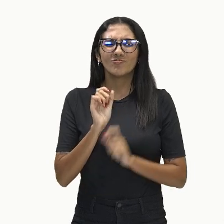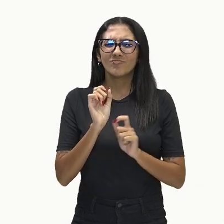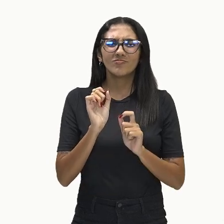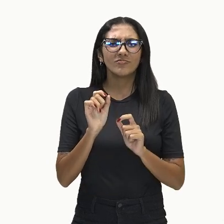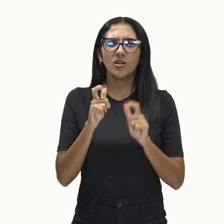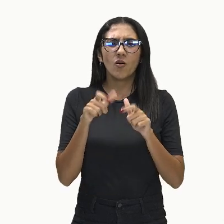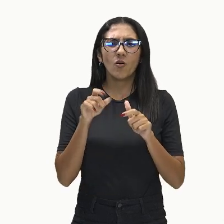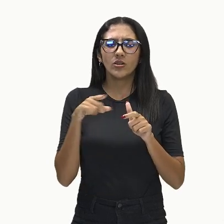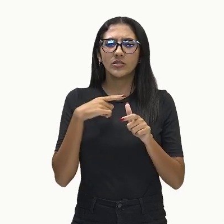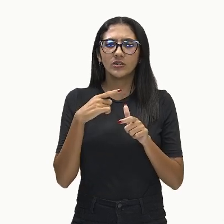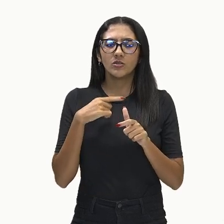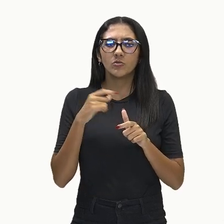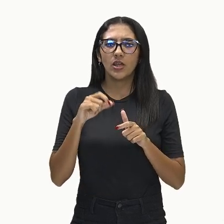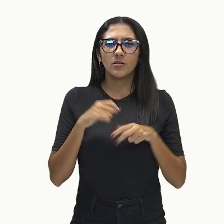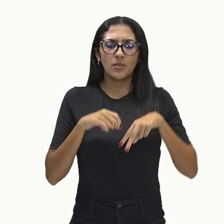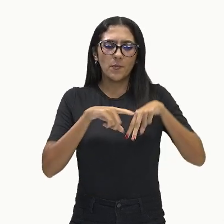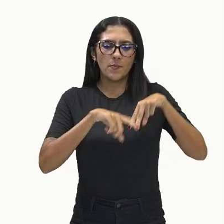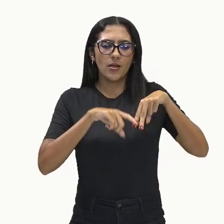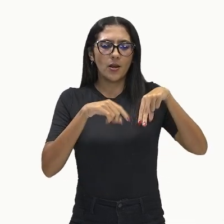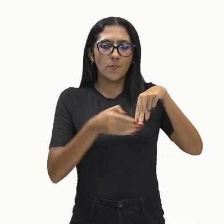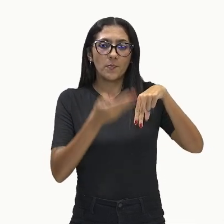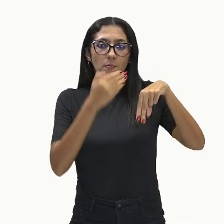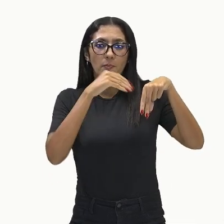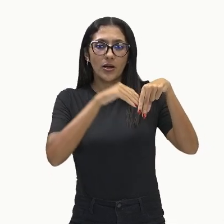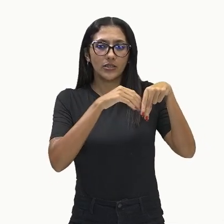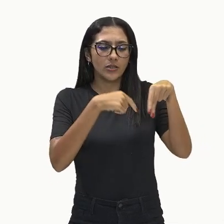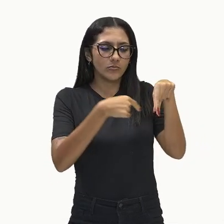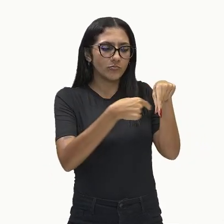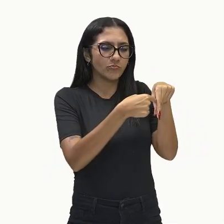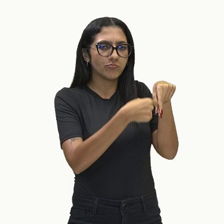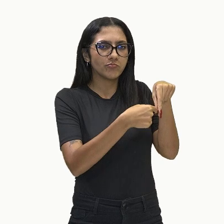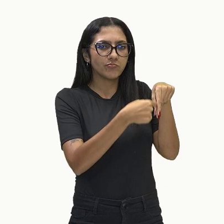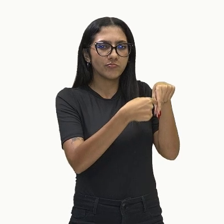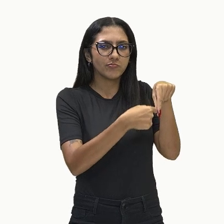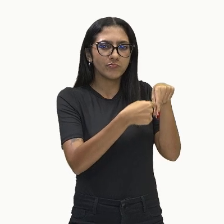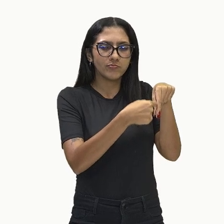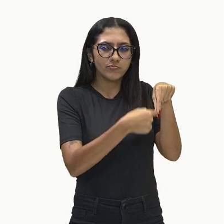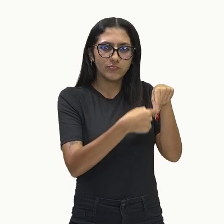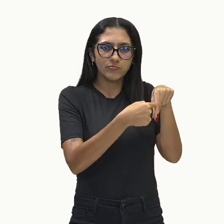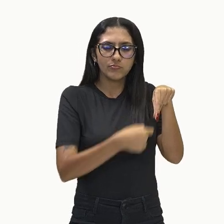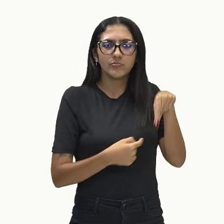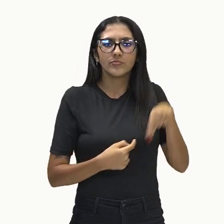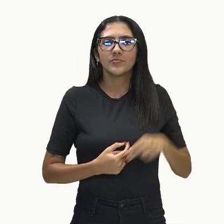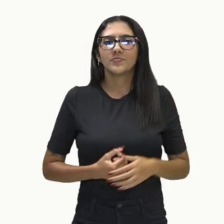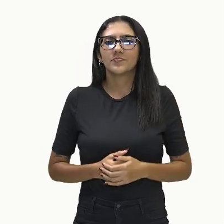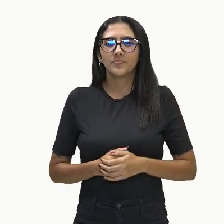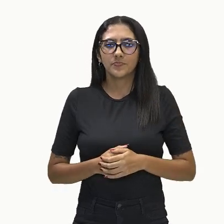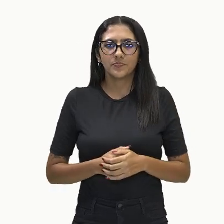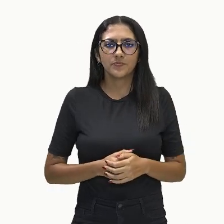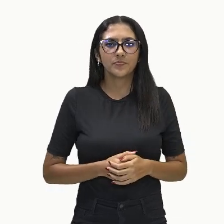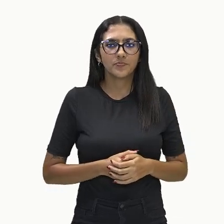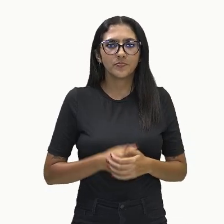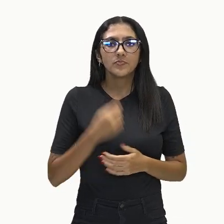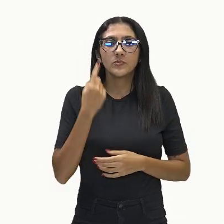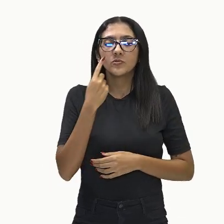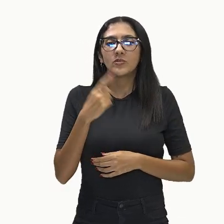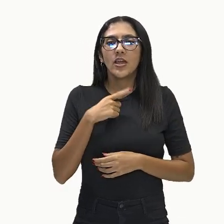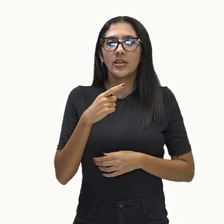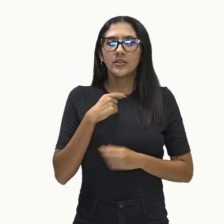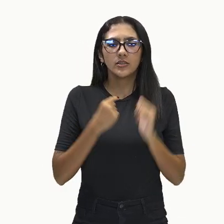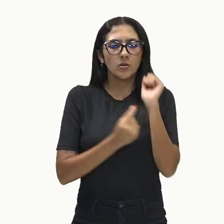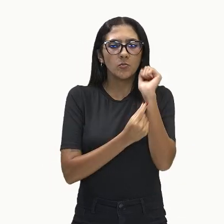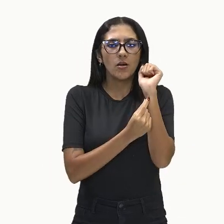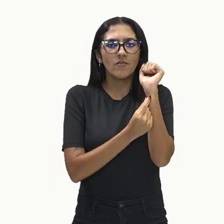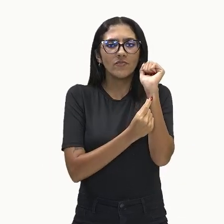professora? É a batata da sua perna. Observem aqui a representação de uma veia. Lembra